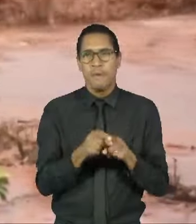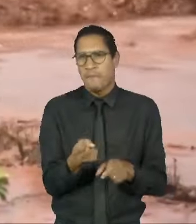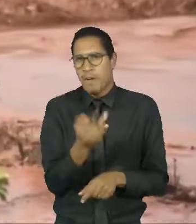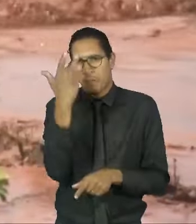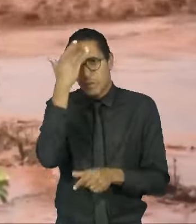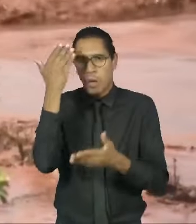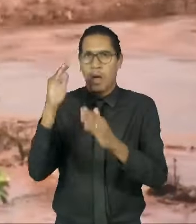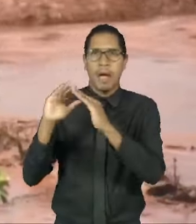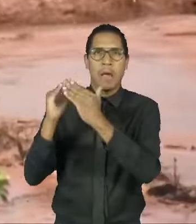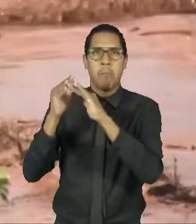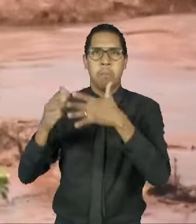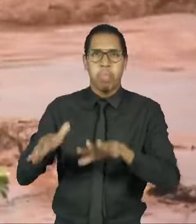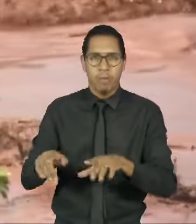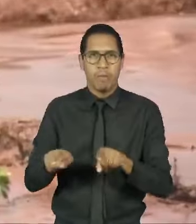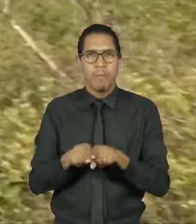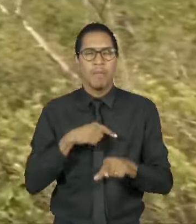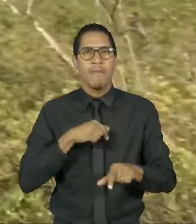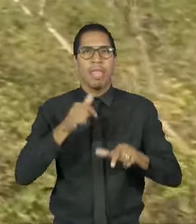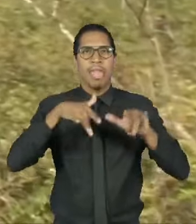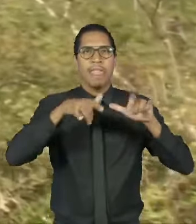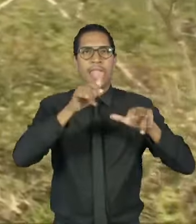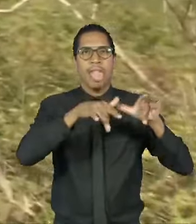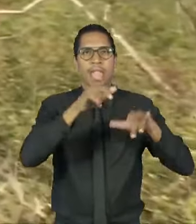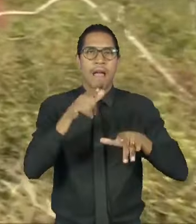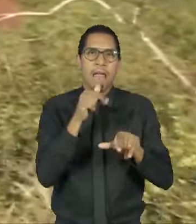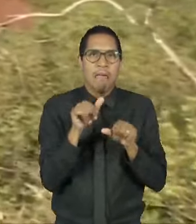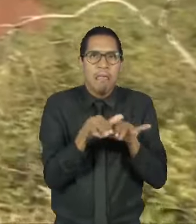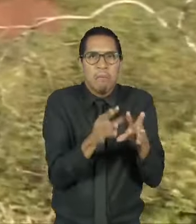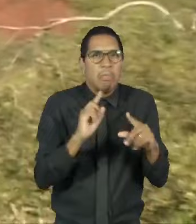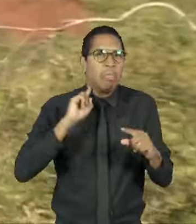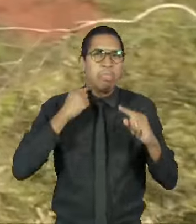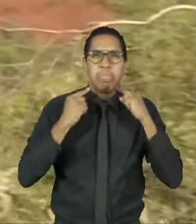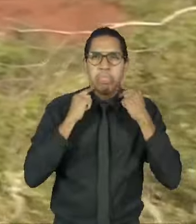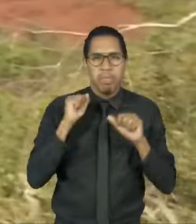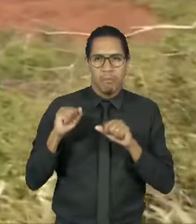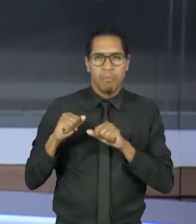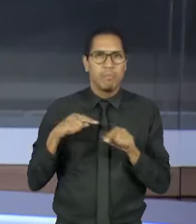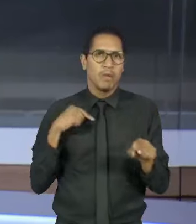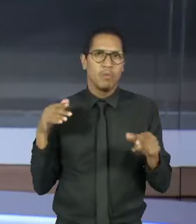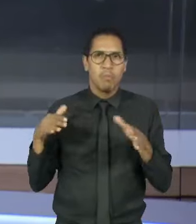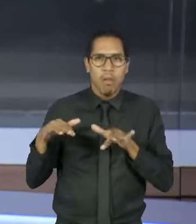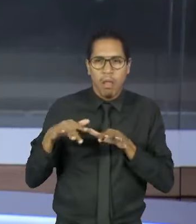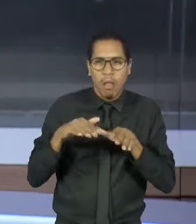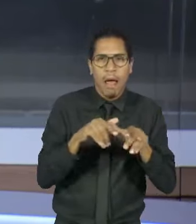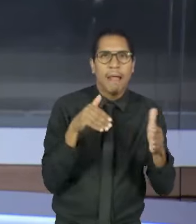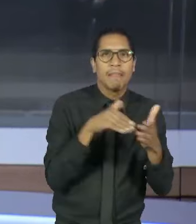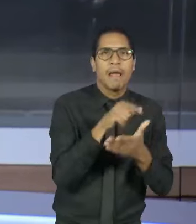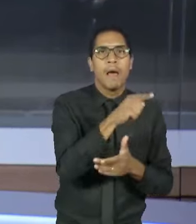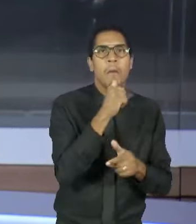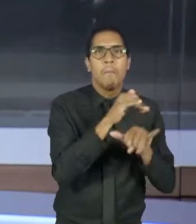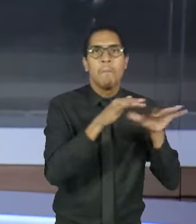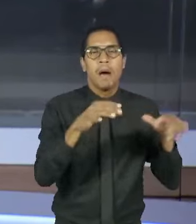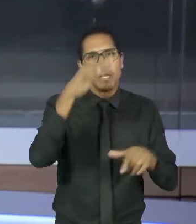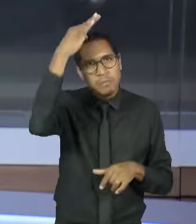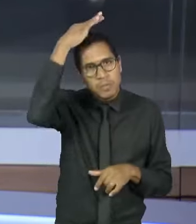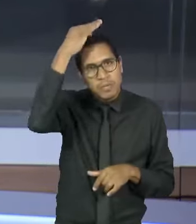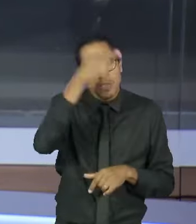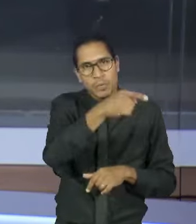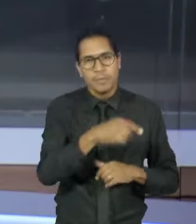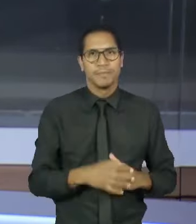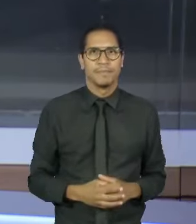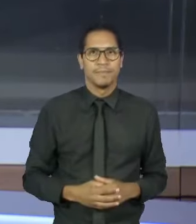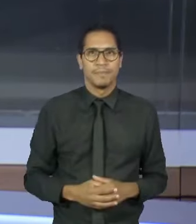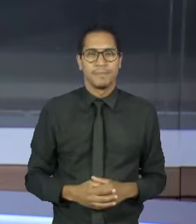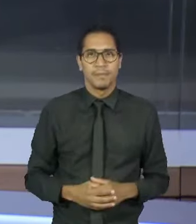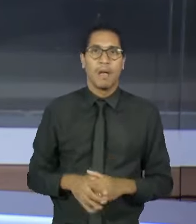e a lama ainda contaminou rios e chegou até o mar no Espírito Santo. As mineradoras ainda podem